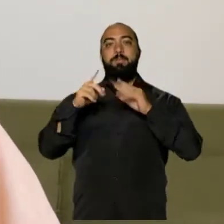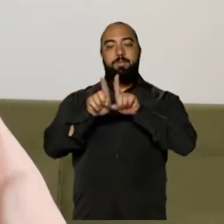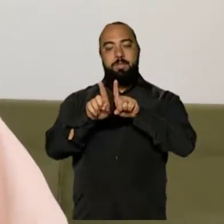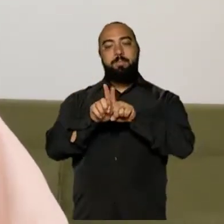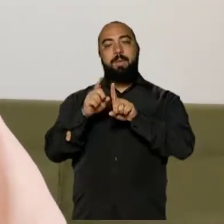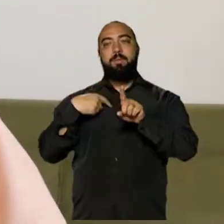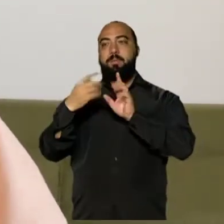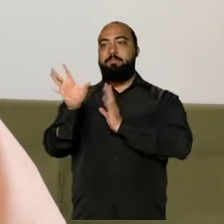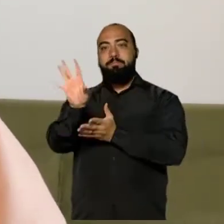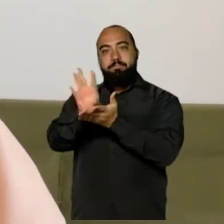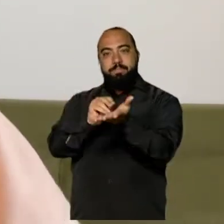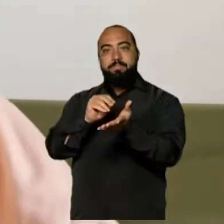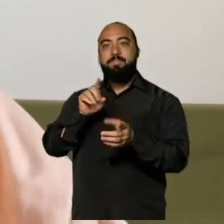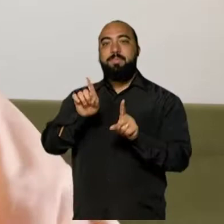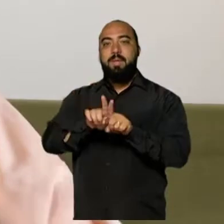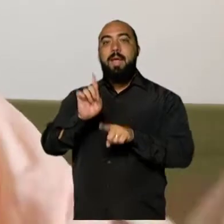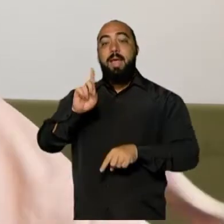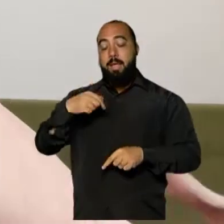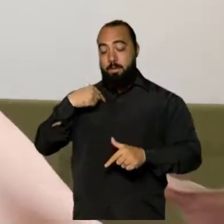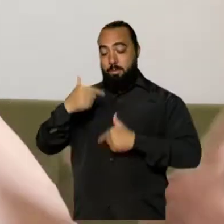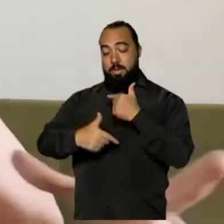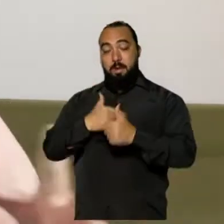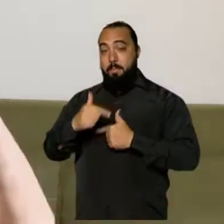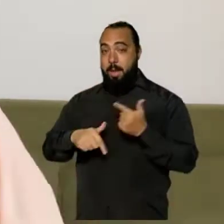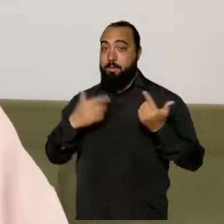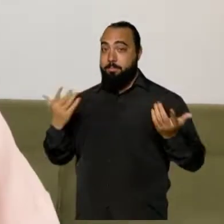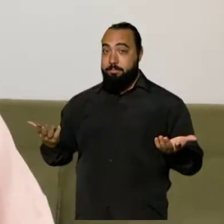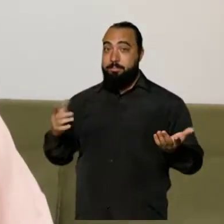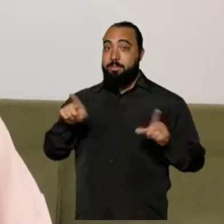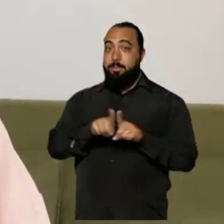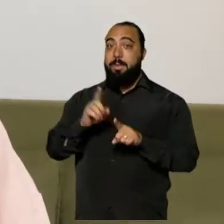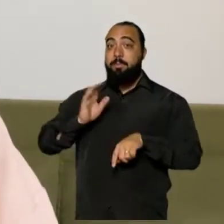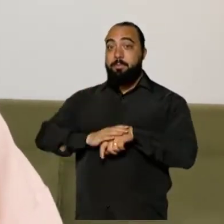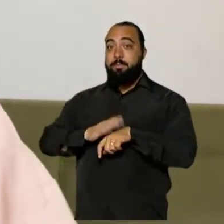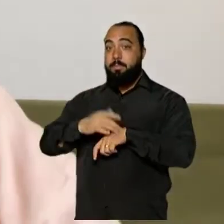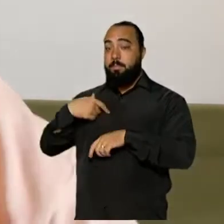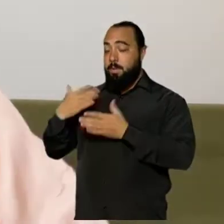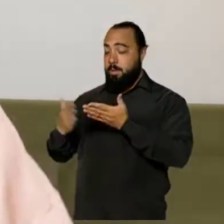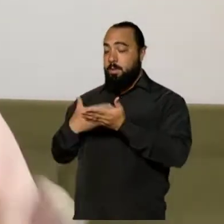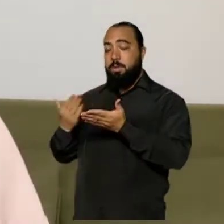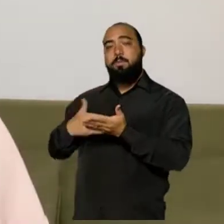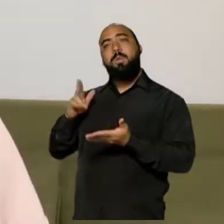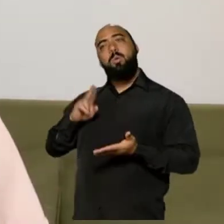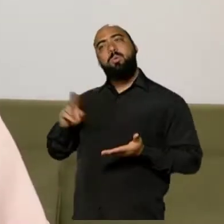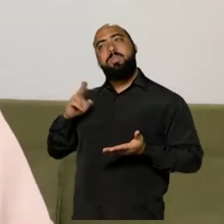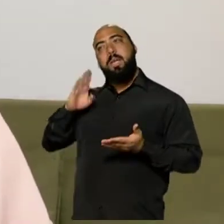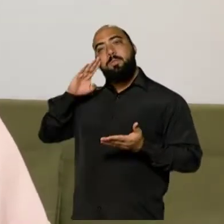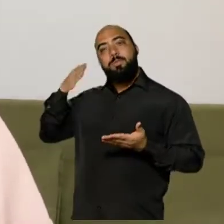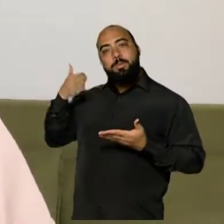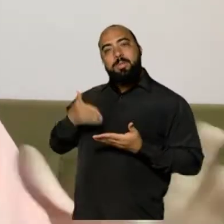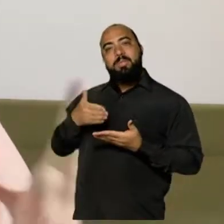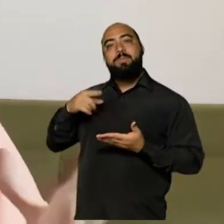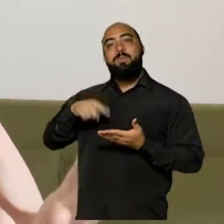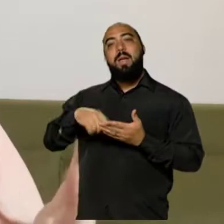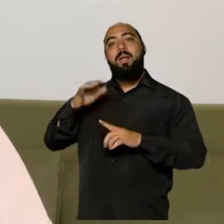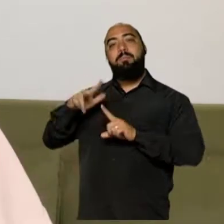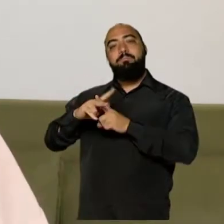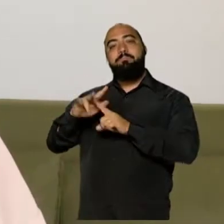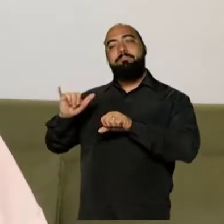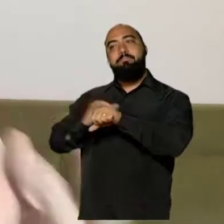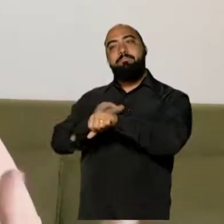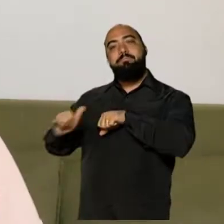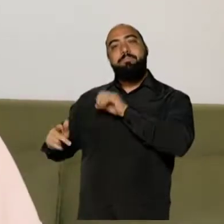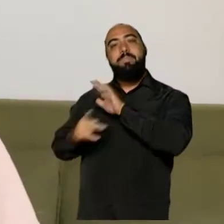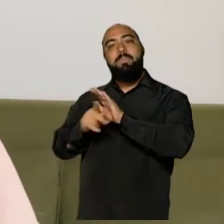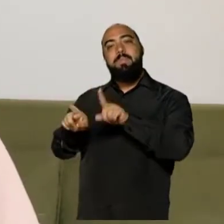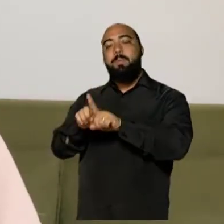Então, assim, eu tenho feito esse trabalho, obviamente, relacionados aos meus livros. Então, eu tenho usado os livros como ferramenta para discutir isso e